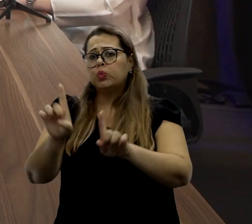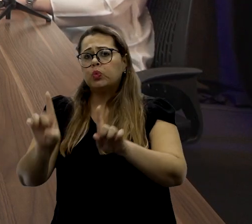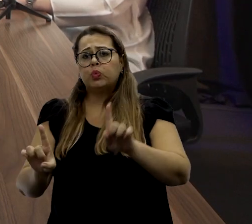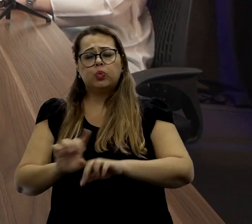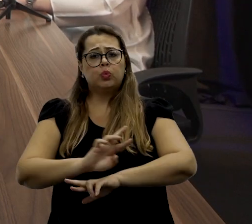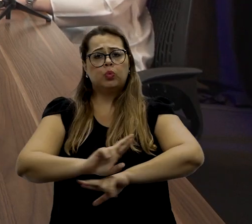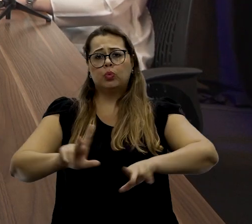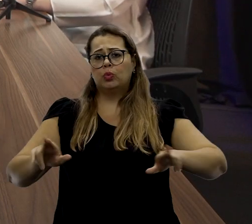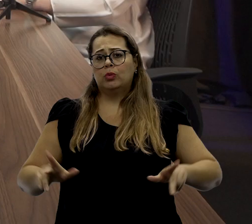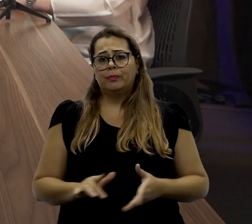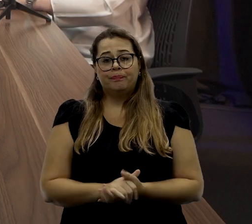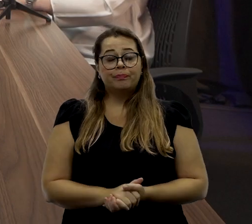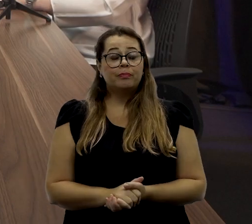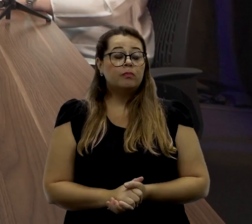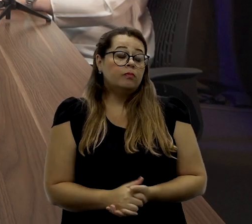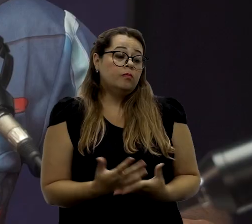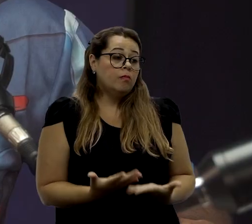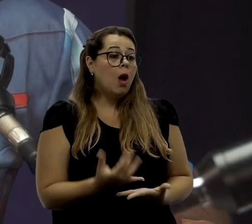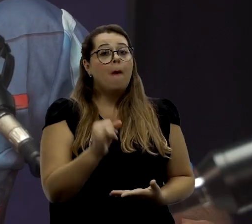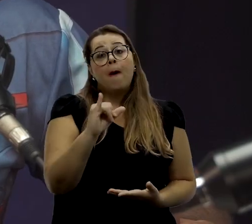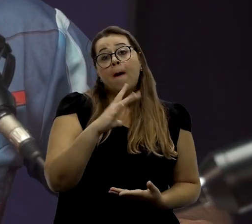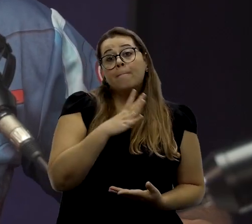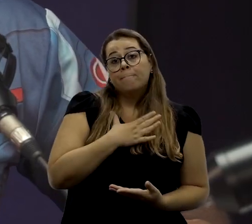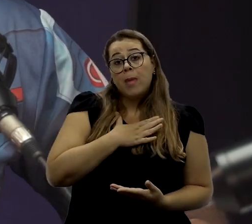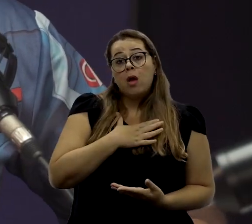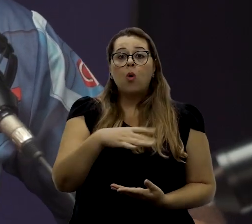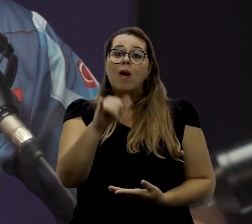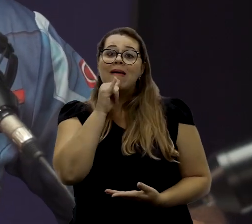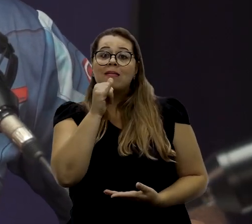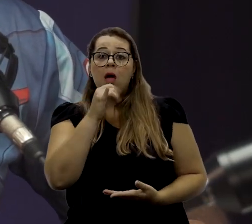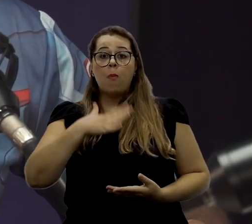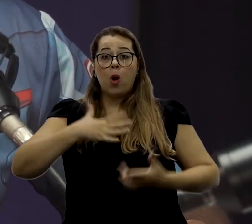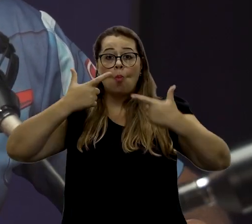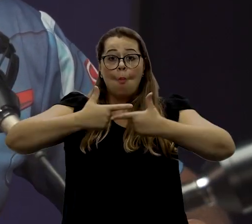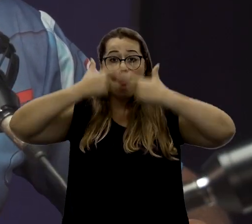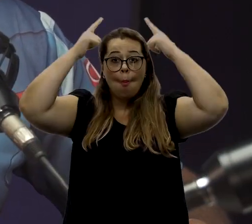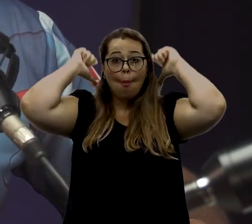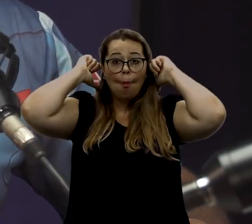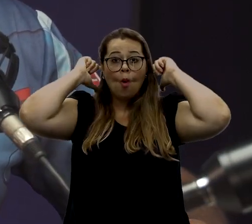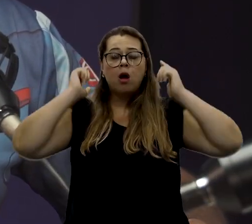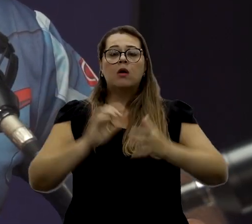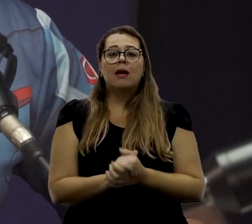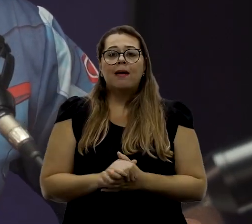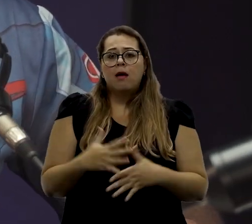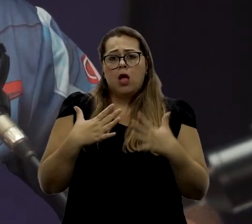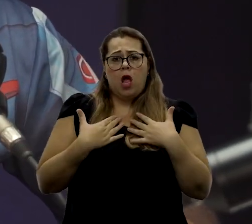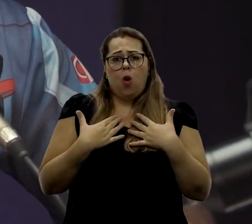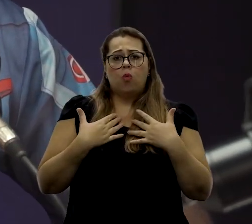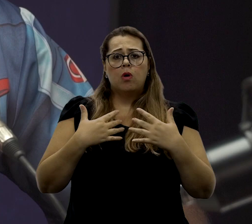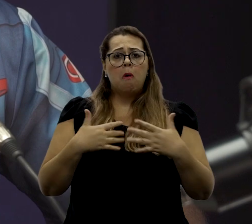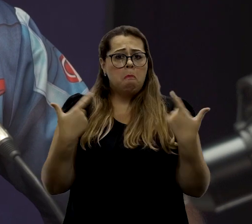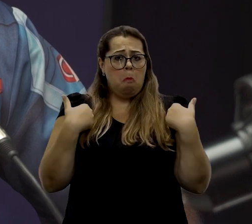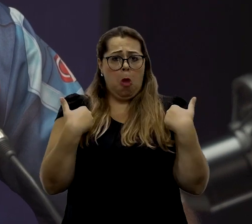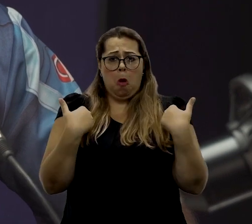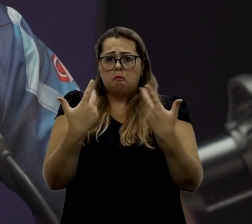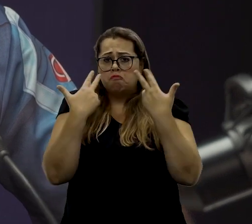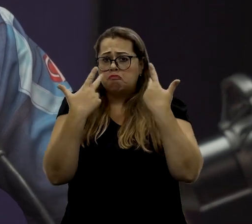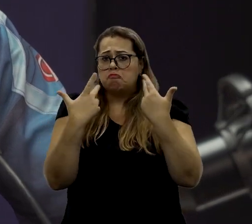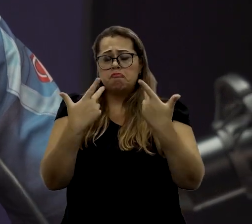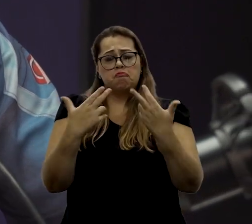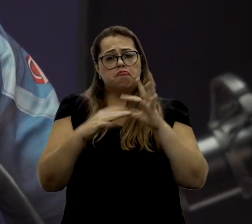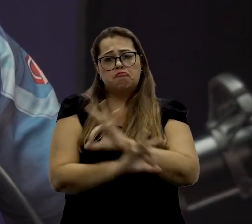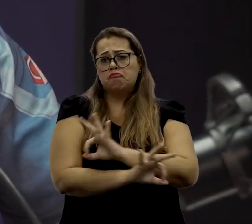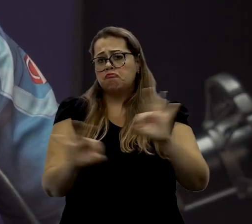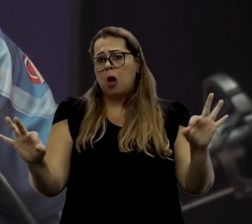Gente, eu não tenho problema nenhum de ser careca, sabe, Marilene? Tem pessoas que falam assim, a pessoa tá com mimimi. O que é mimimi para um,